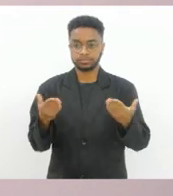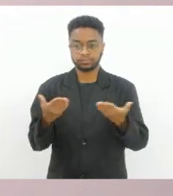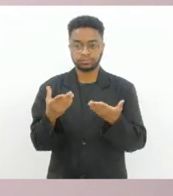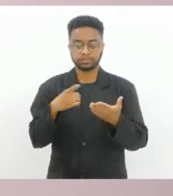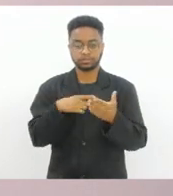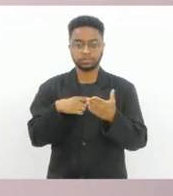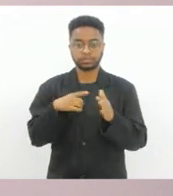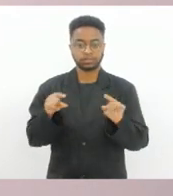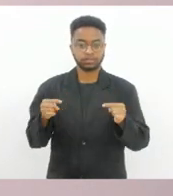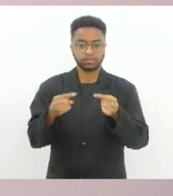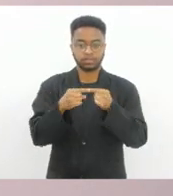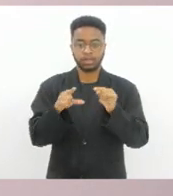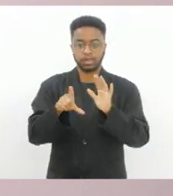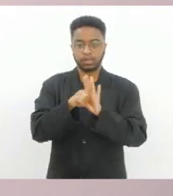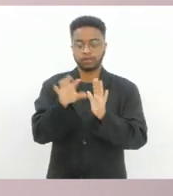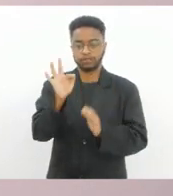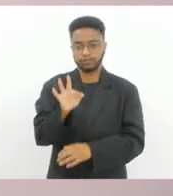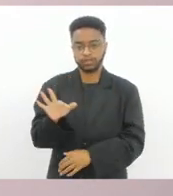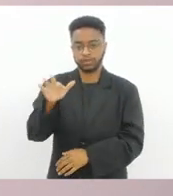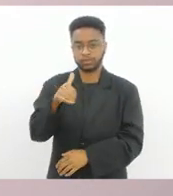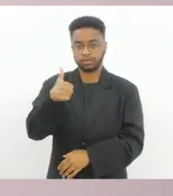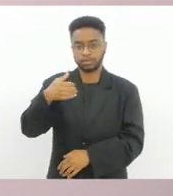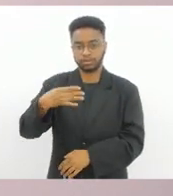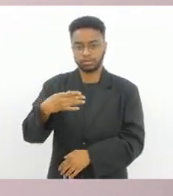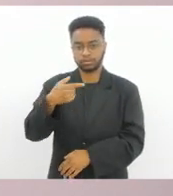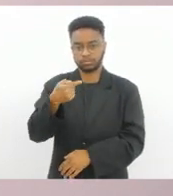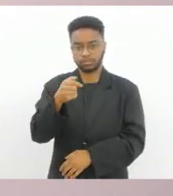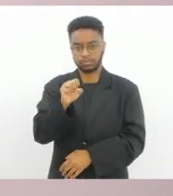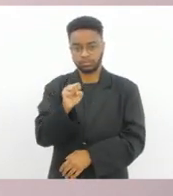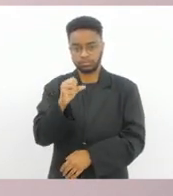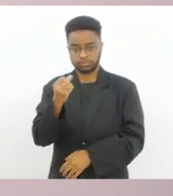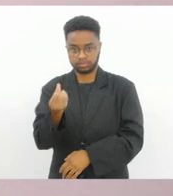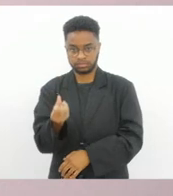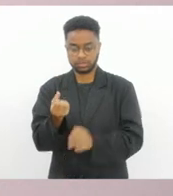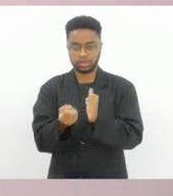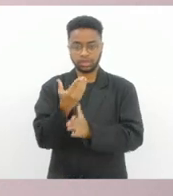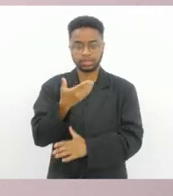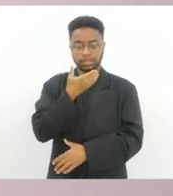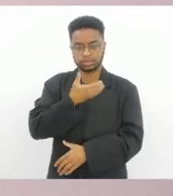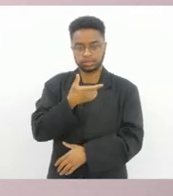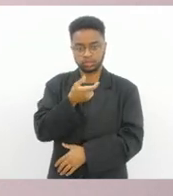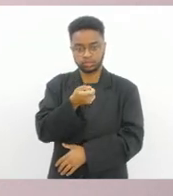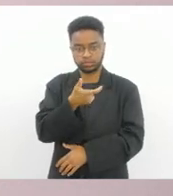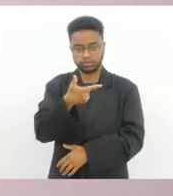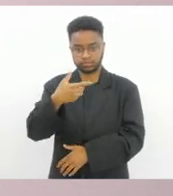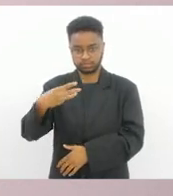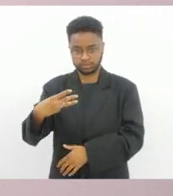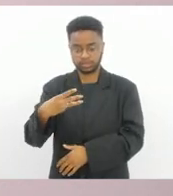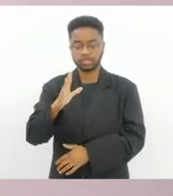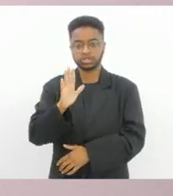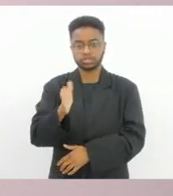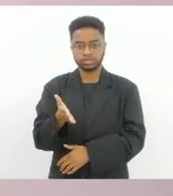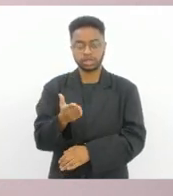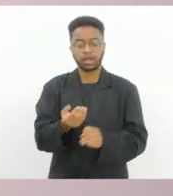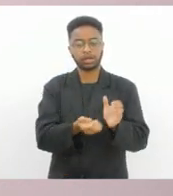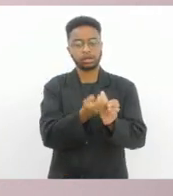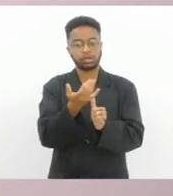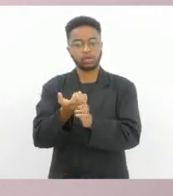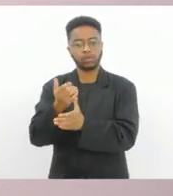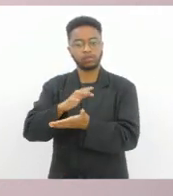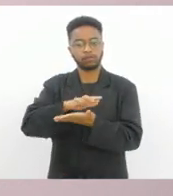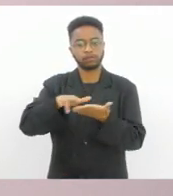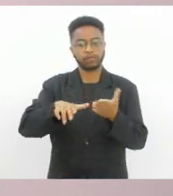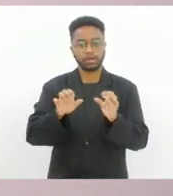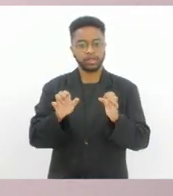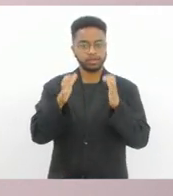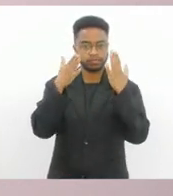com a Lei Federal número 14.786, de dezembro de 23, já foram implementados em diversos eventos e